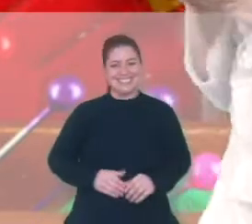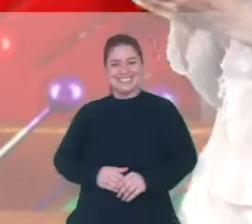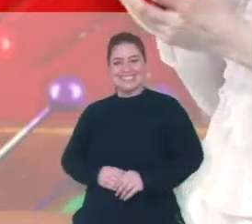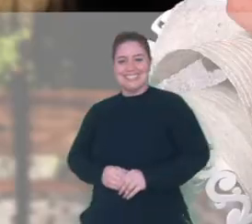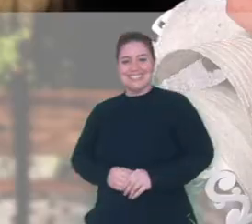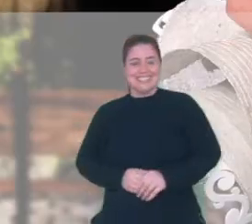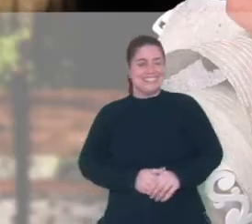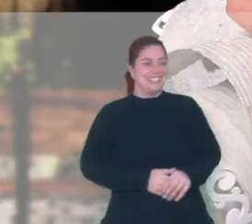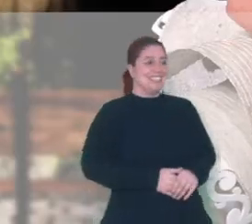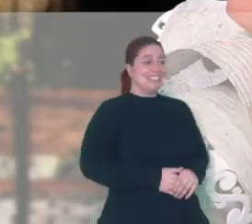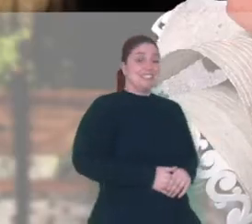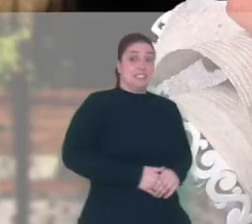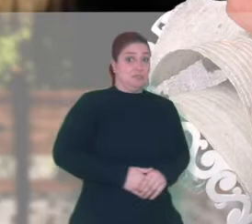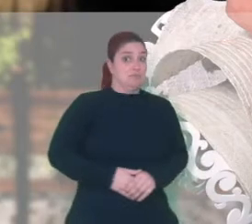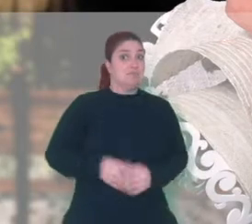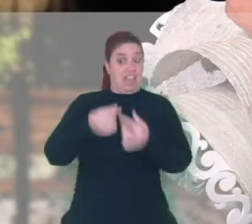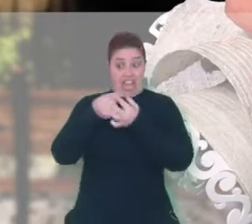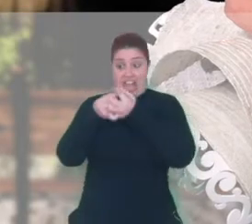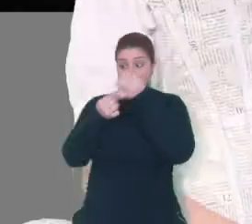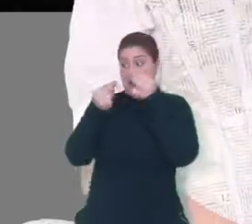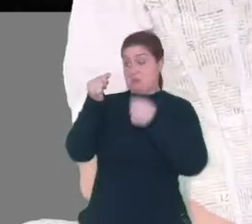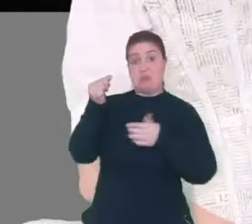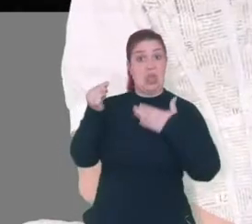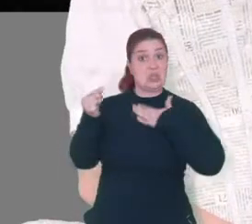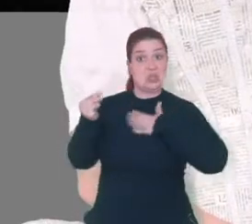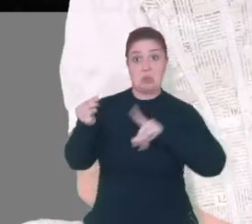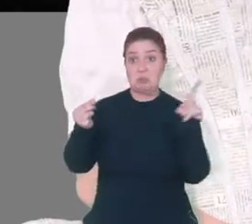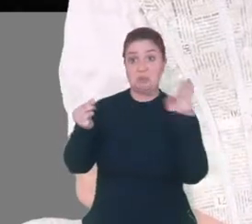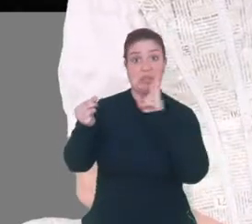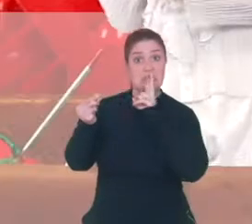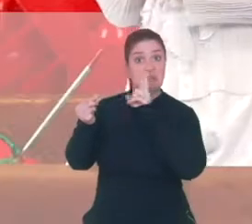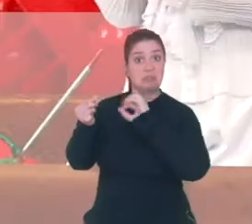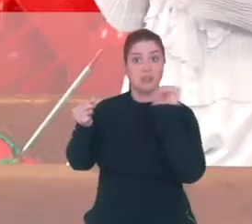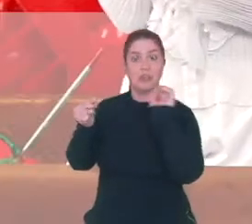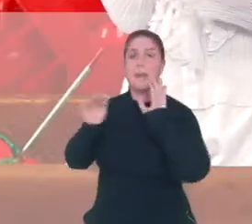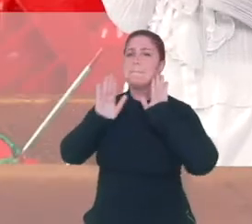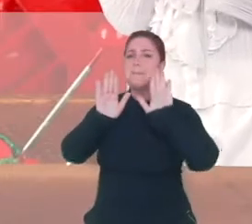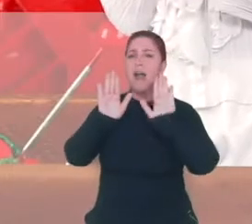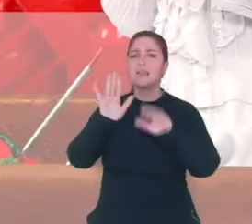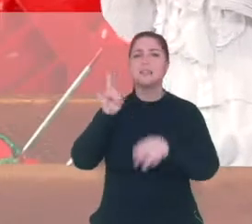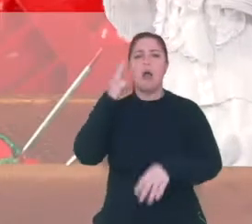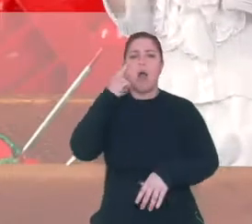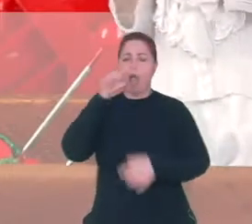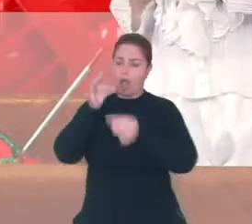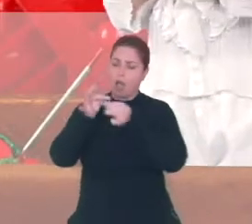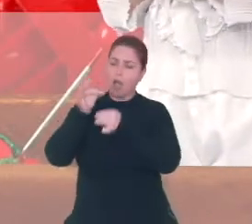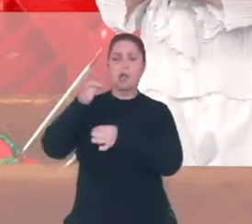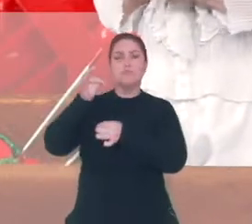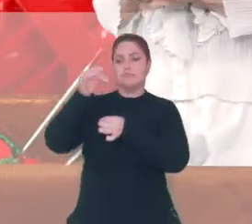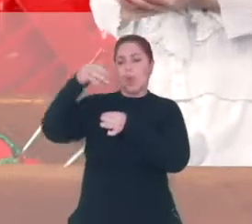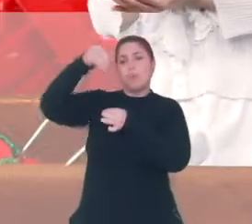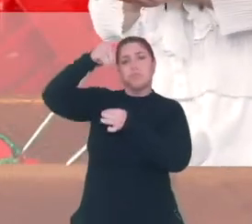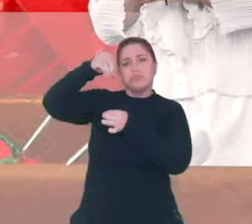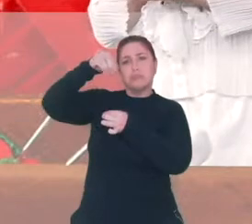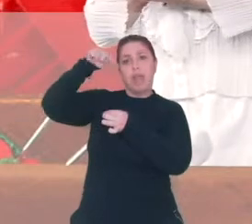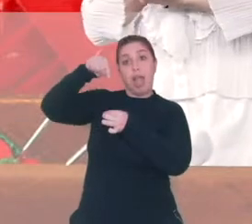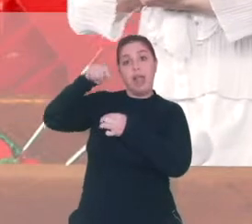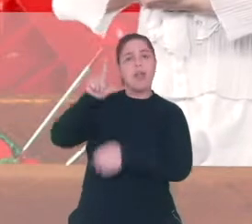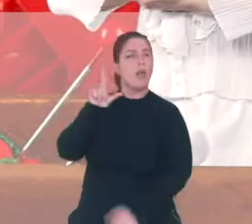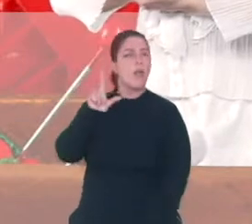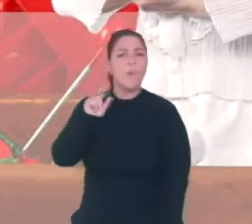Parece que a agulha não respondeu nada. Mas um alfinete de cabeça grande e não menor